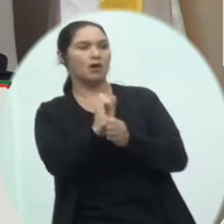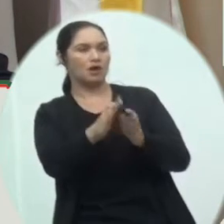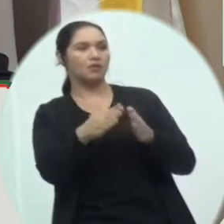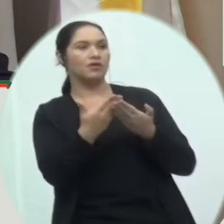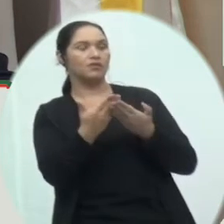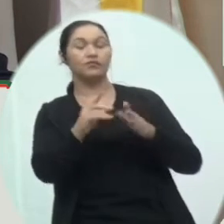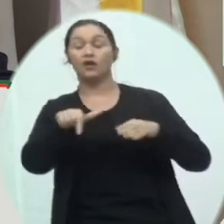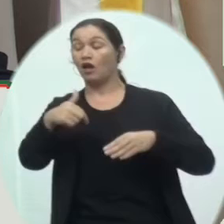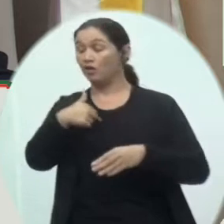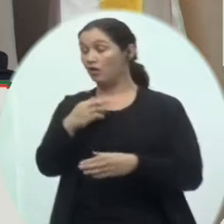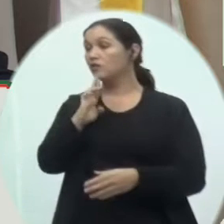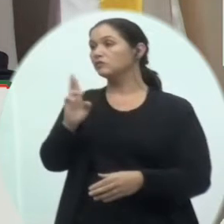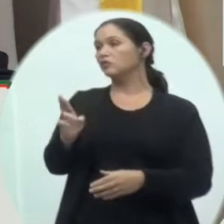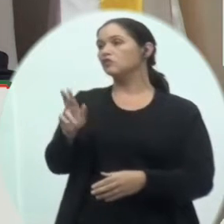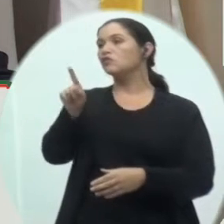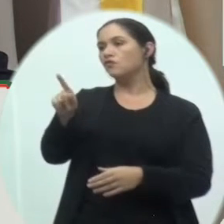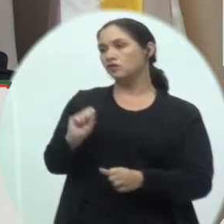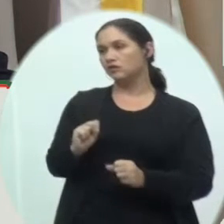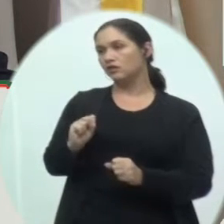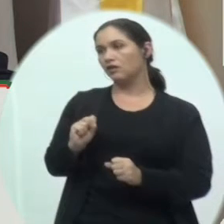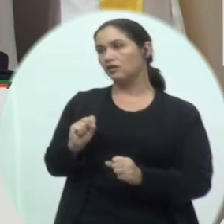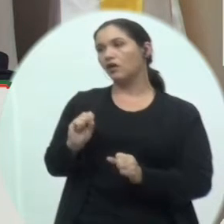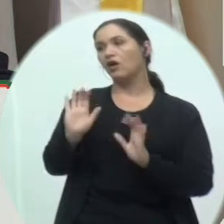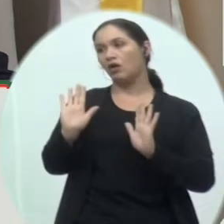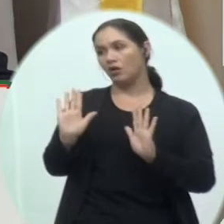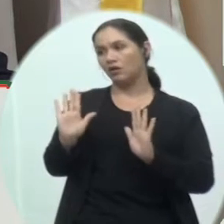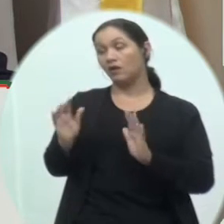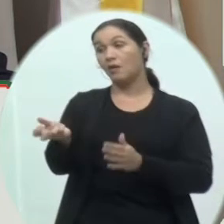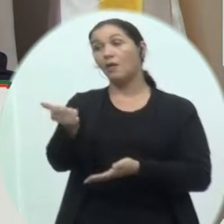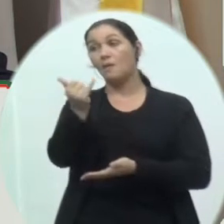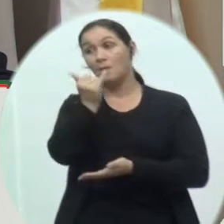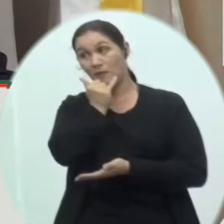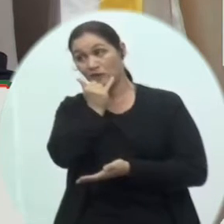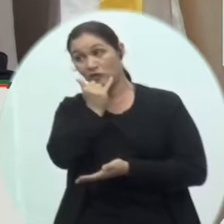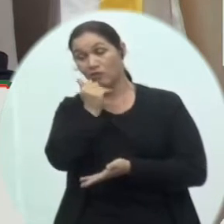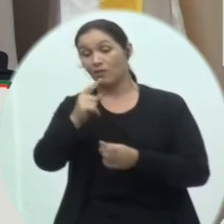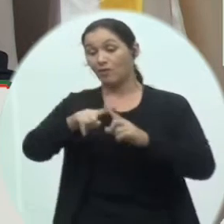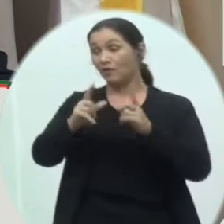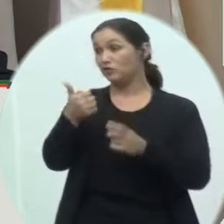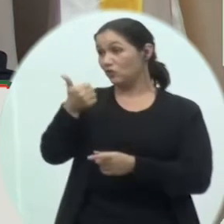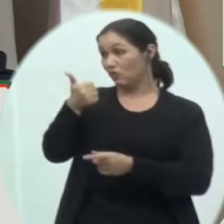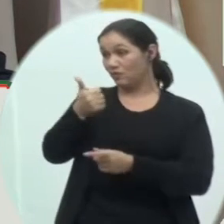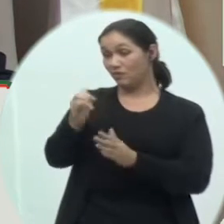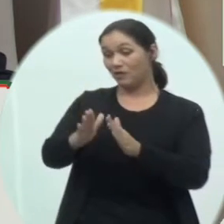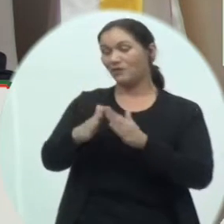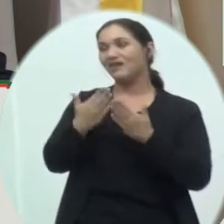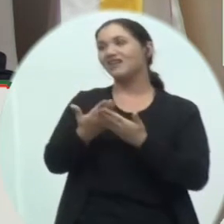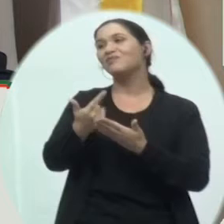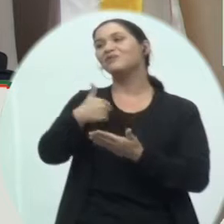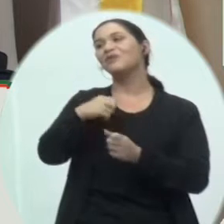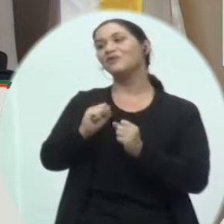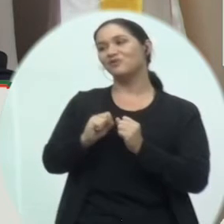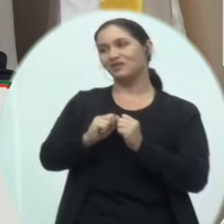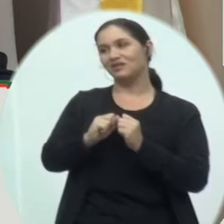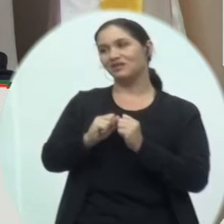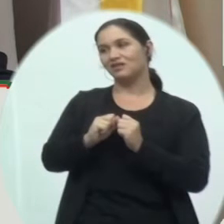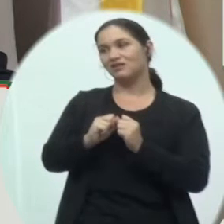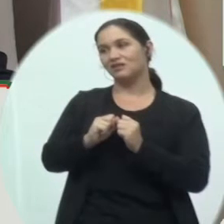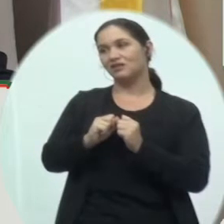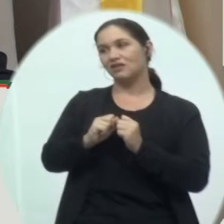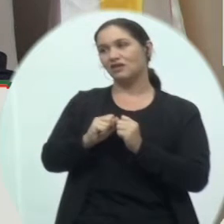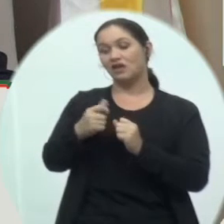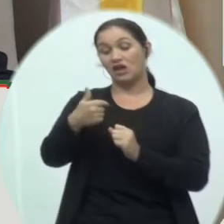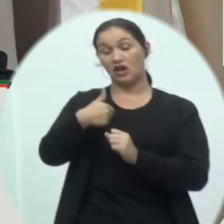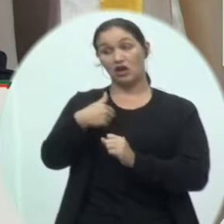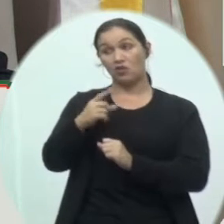vai me desculpar. Foi o primeiro requerimento que esse vereador entrou. E se tem algum requerimento que está vindo, não partiu